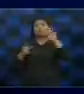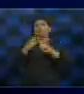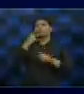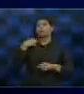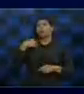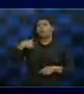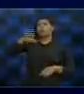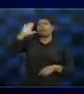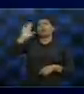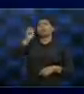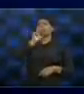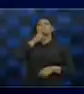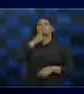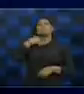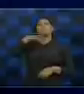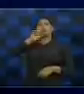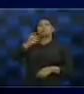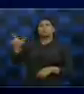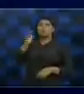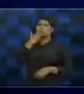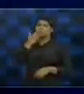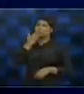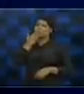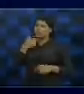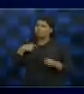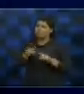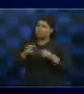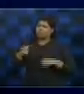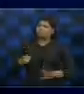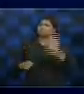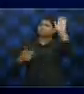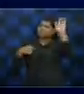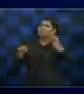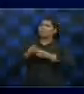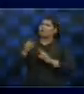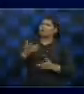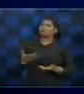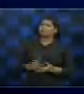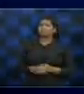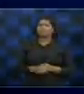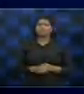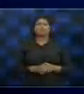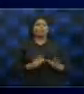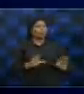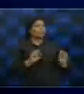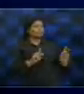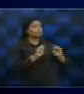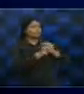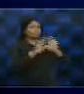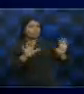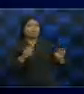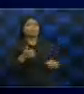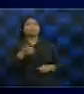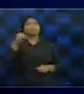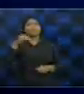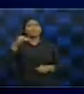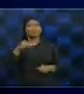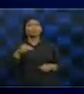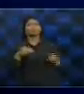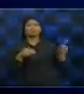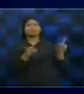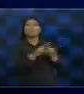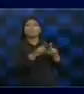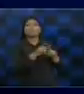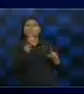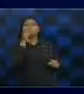ele. Pois é. Então nós vamos esclarecer o seguinte. Então, o primeiro minuto, o candidato Marcelo também disse que também